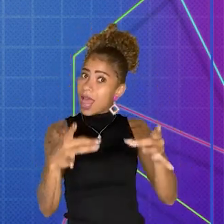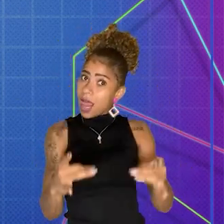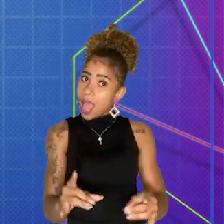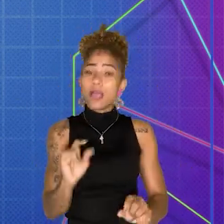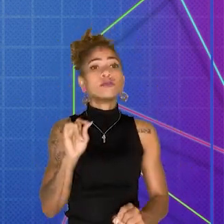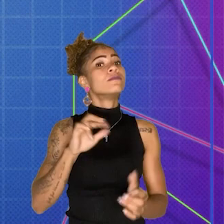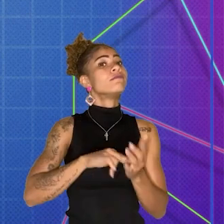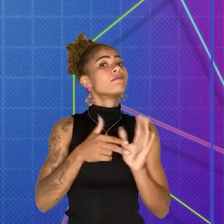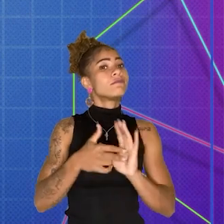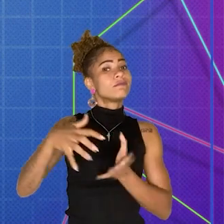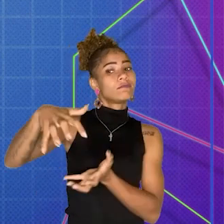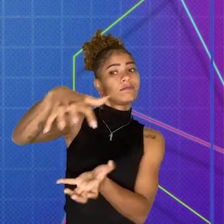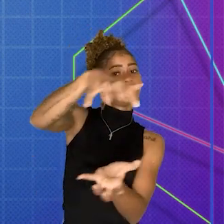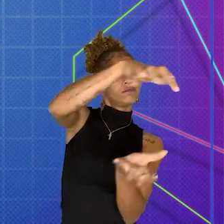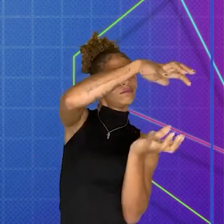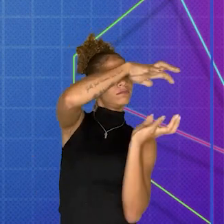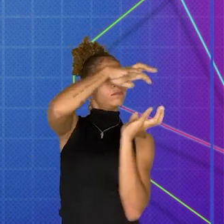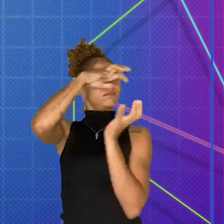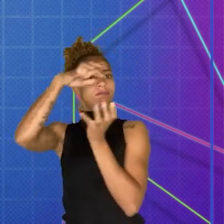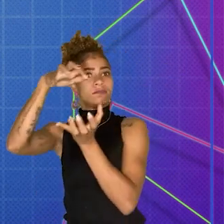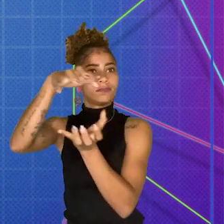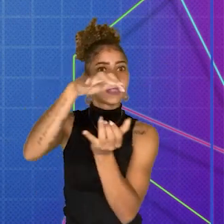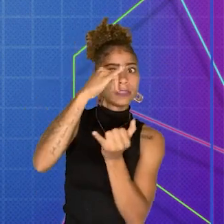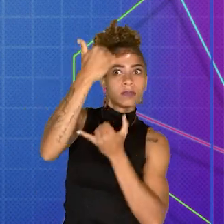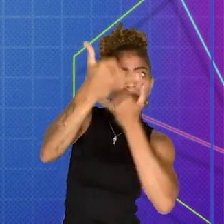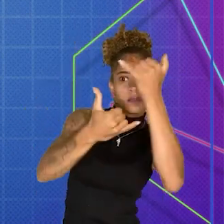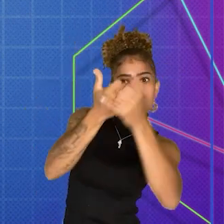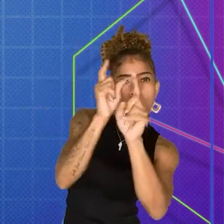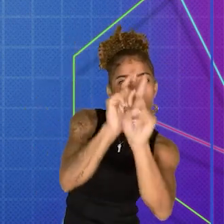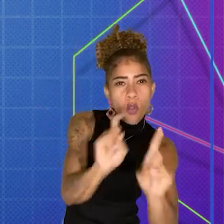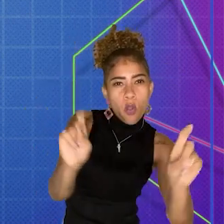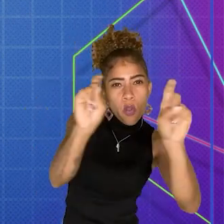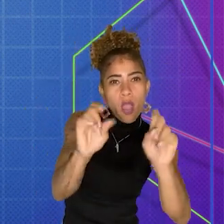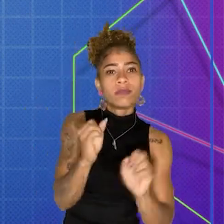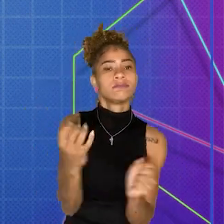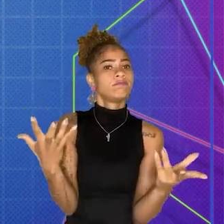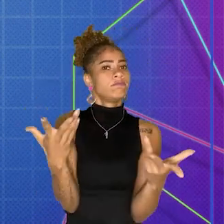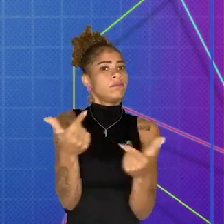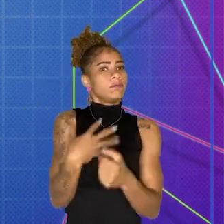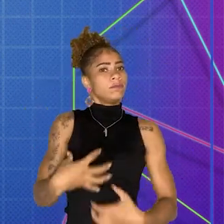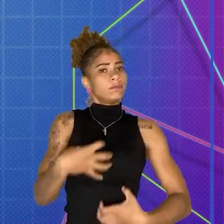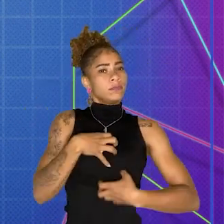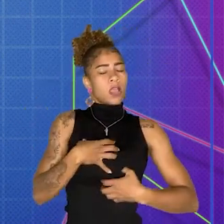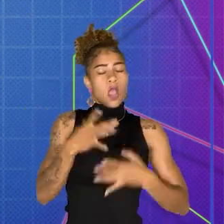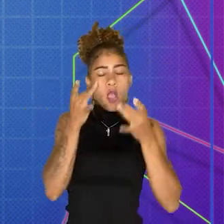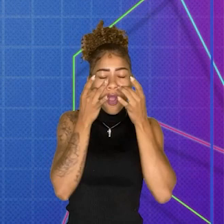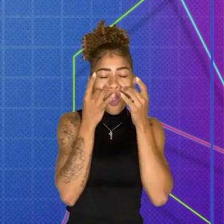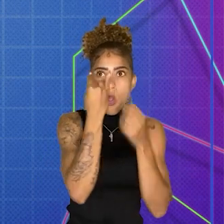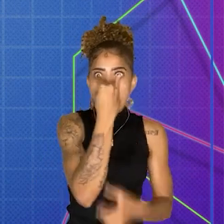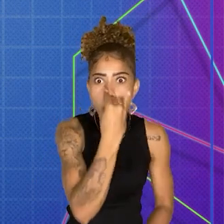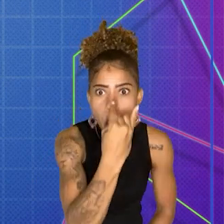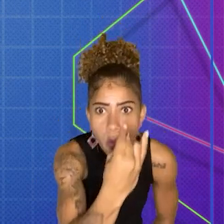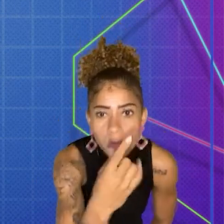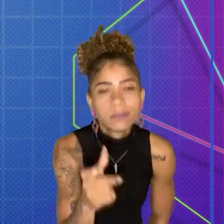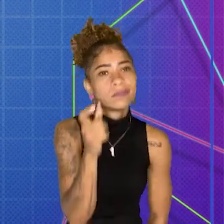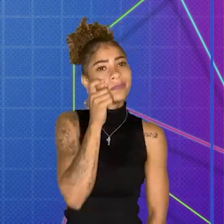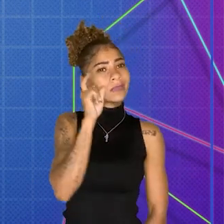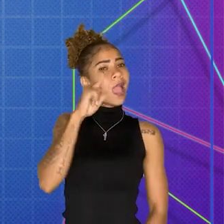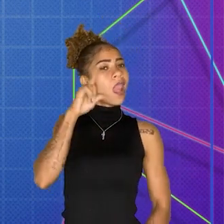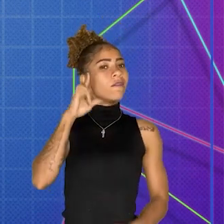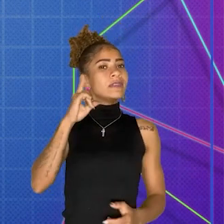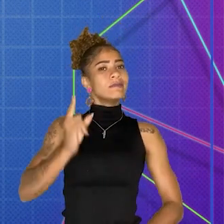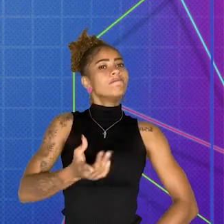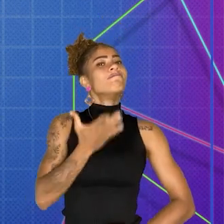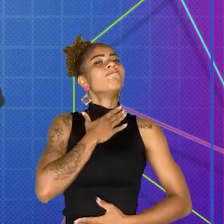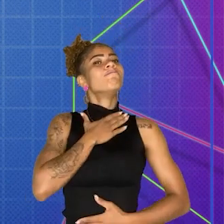rico e detalhado pode ser fundamental para a construção de uma narrativa envolvente. Quando o jogador se sente imerso em um mundo coeso e interessante, ele fica